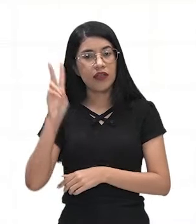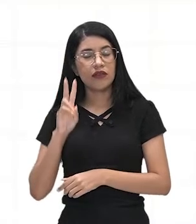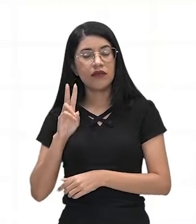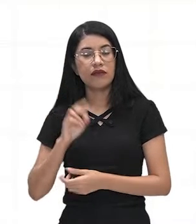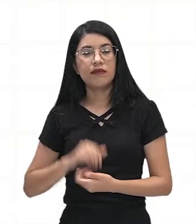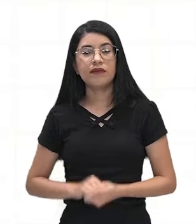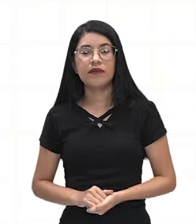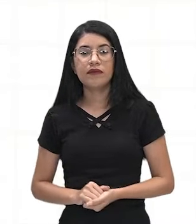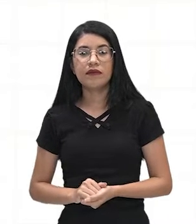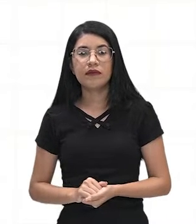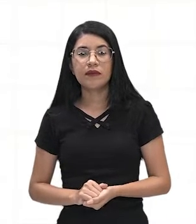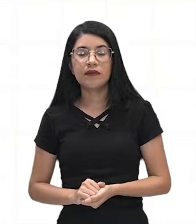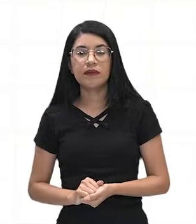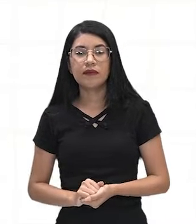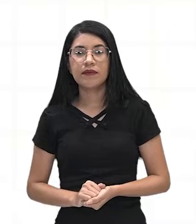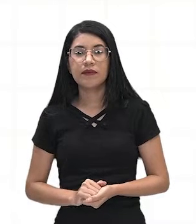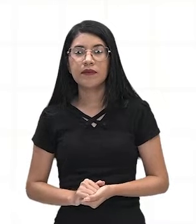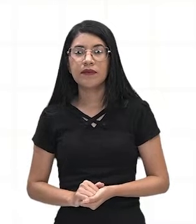aí fontes